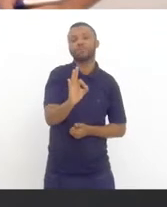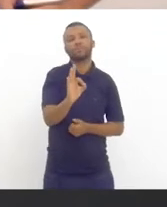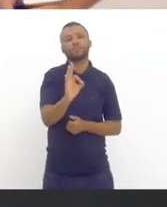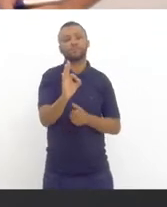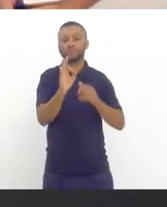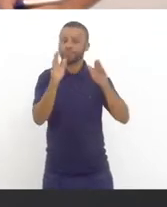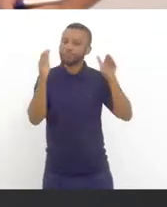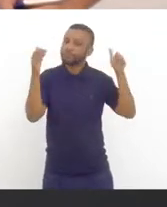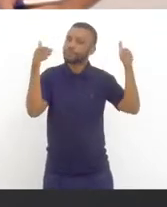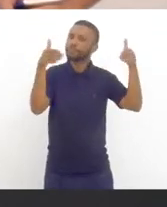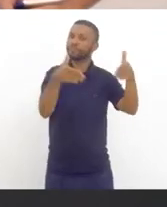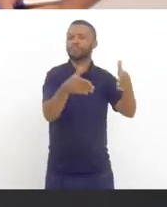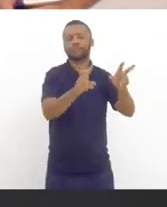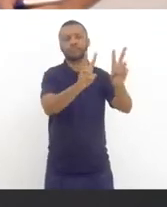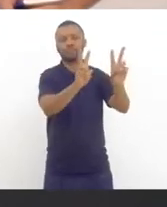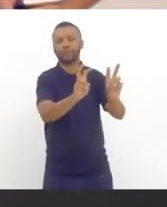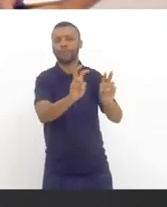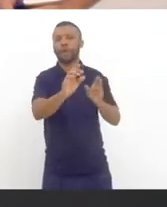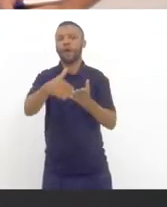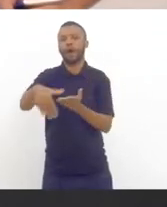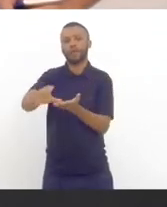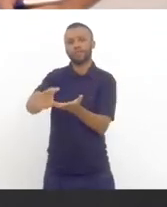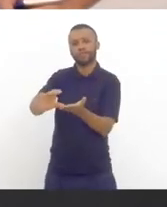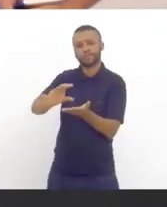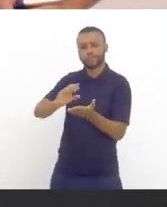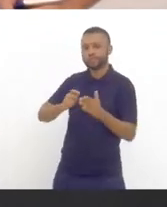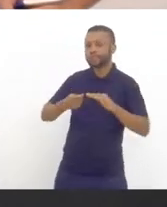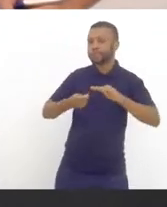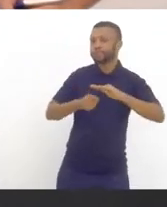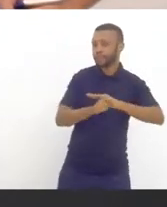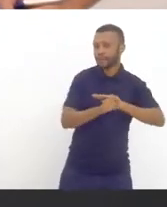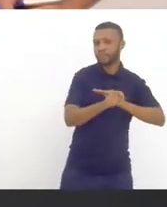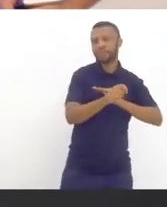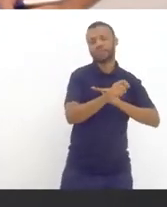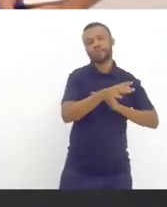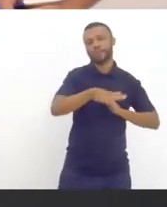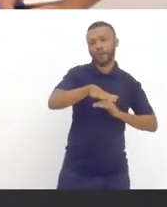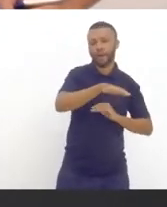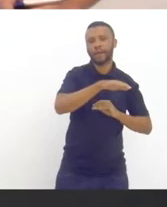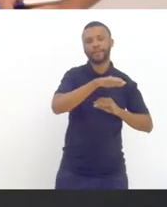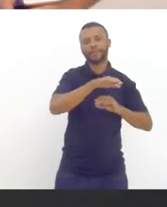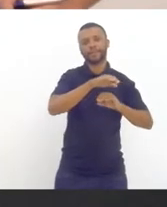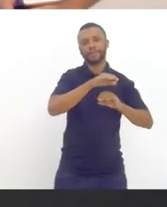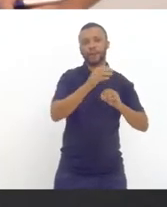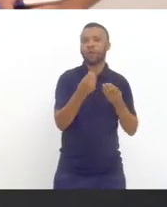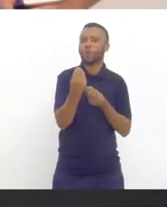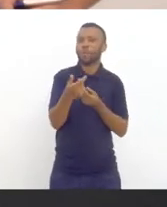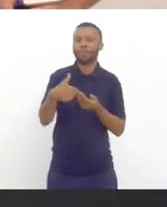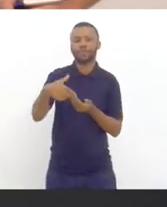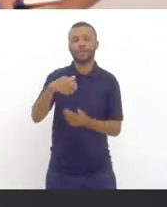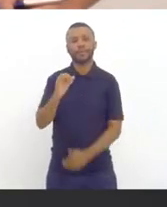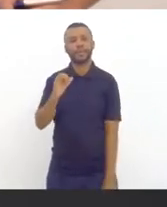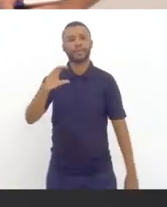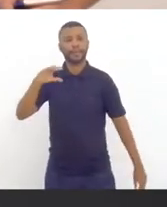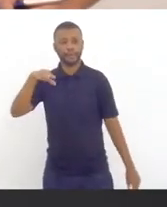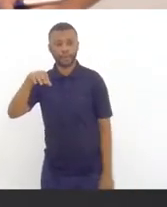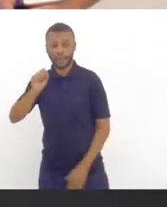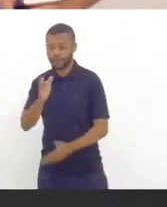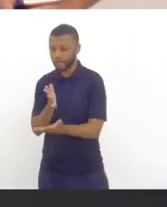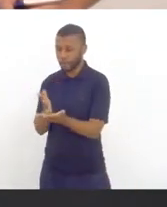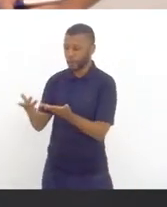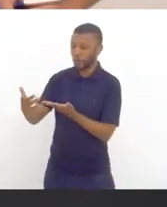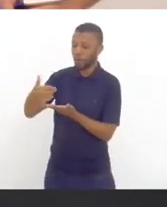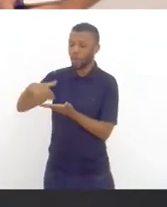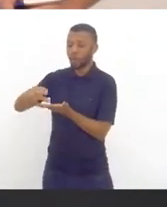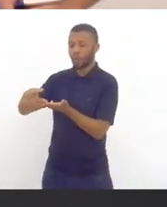relativo aos investimentos em a distribuição do ICMS para educação,